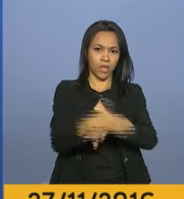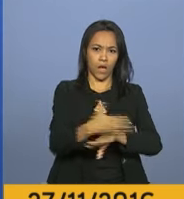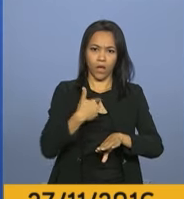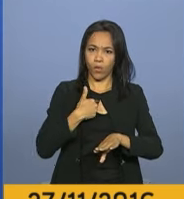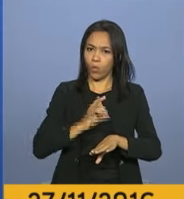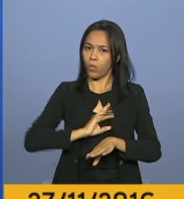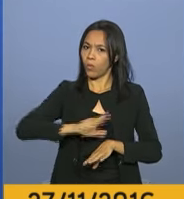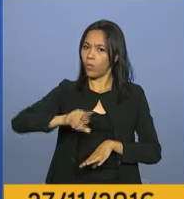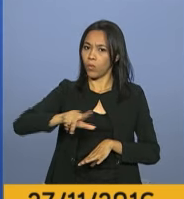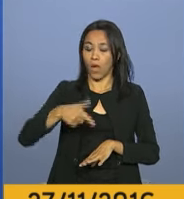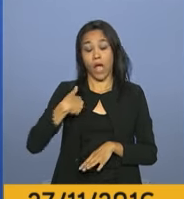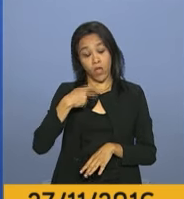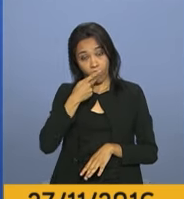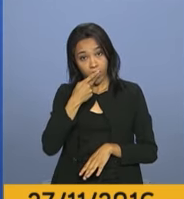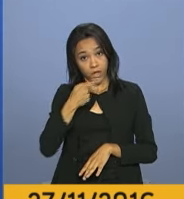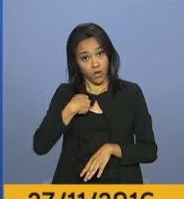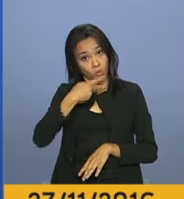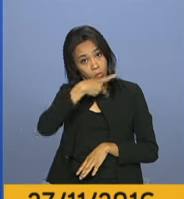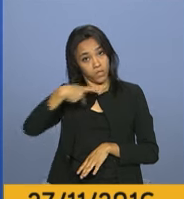ministro,